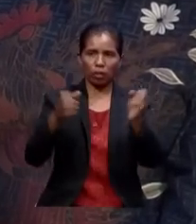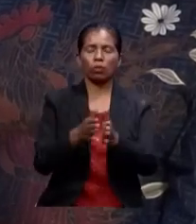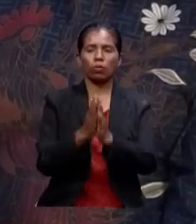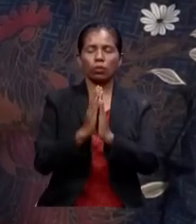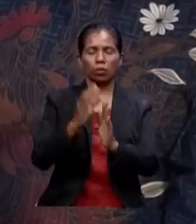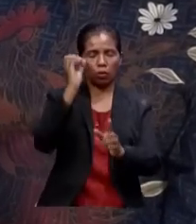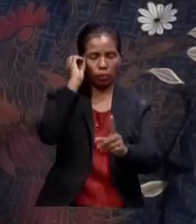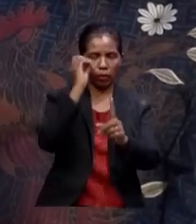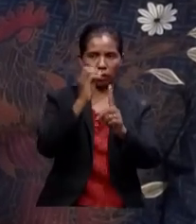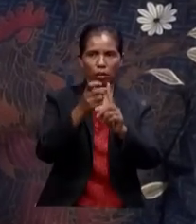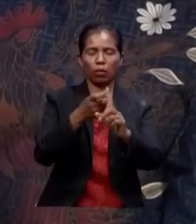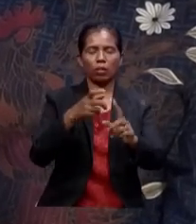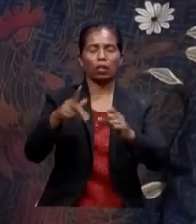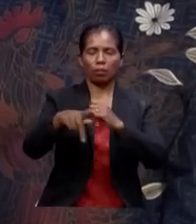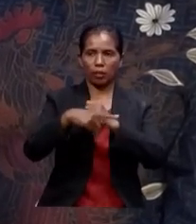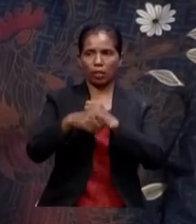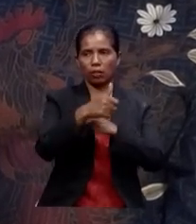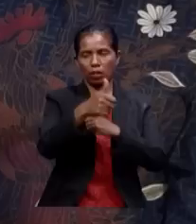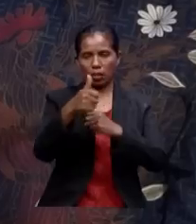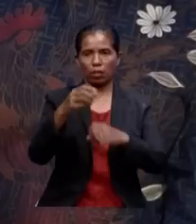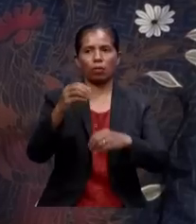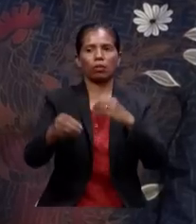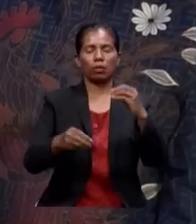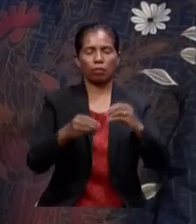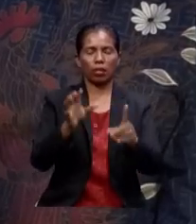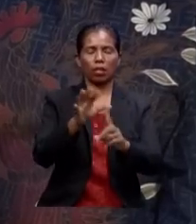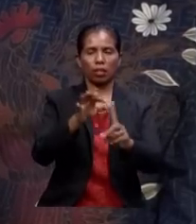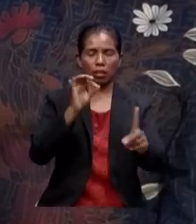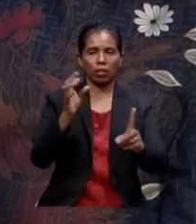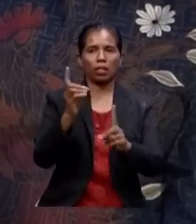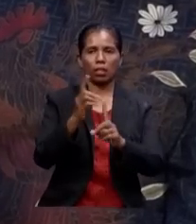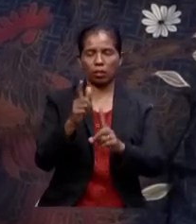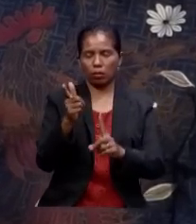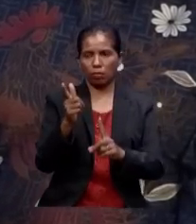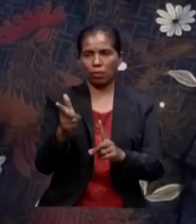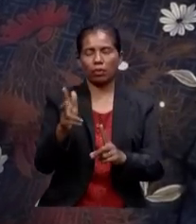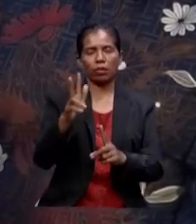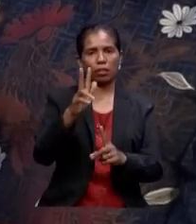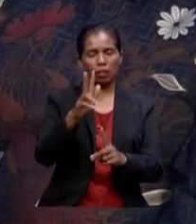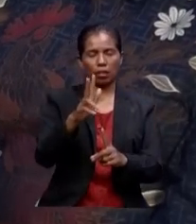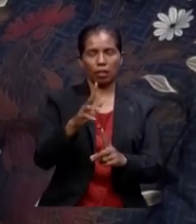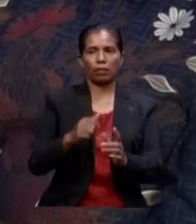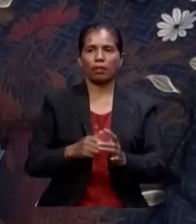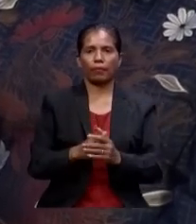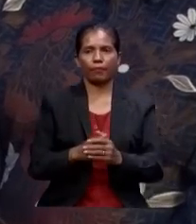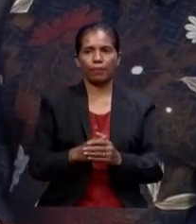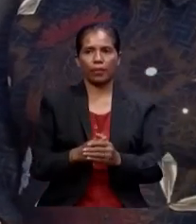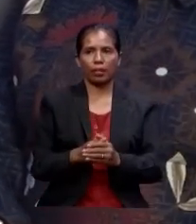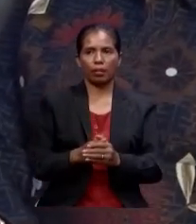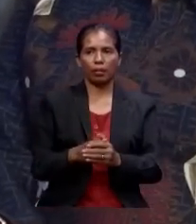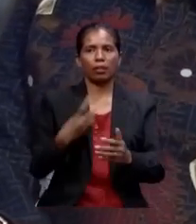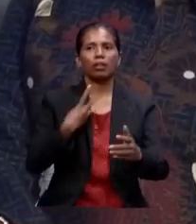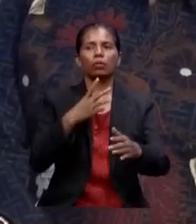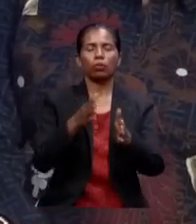opinião, hoje partido ideia com a nova eleição em 23 agora. Então, hoje ita